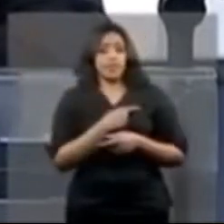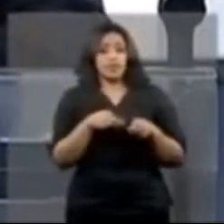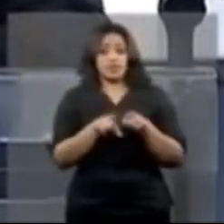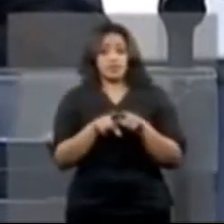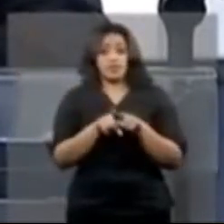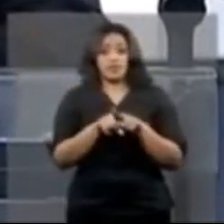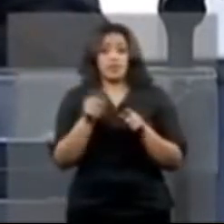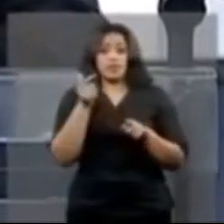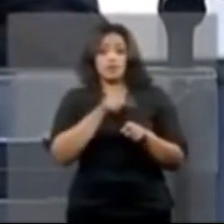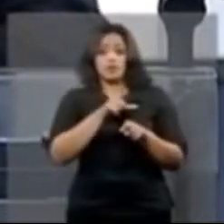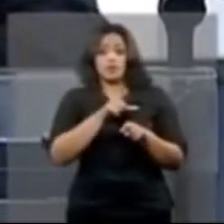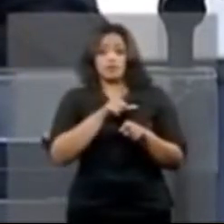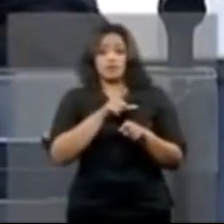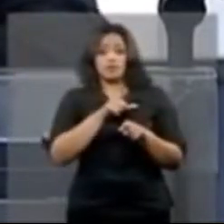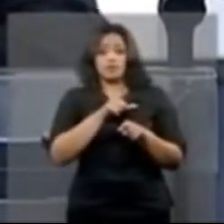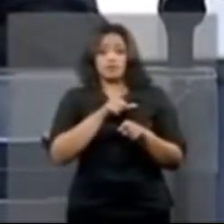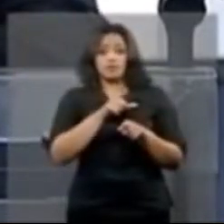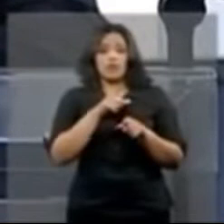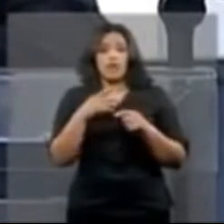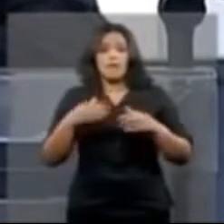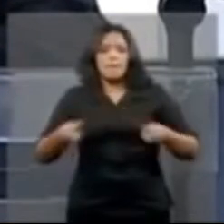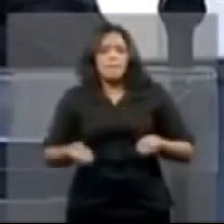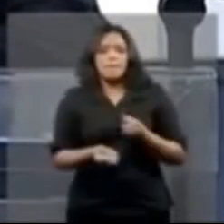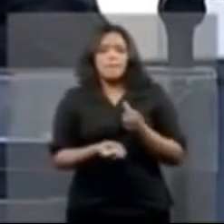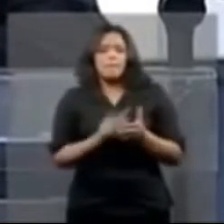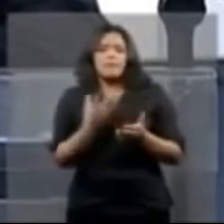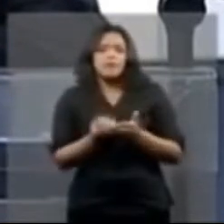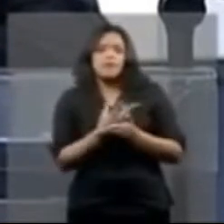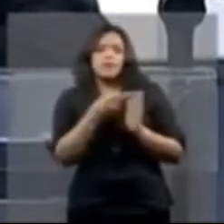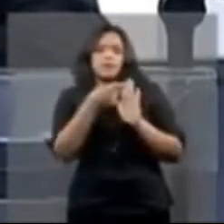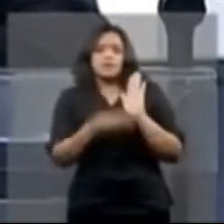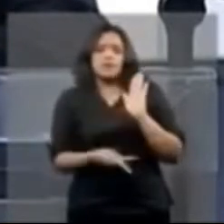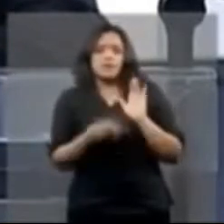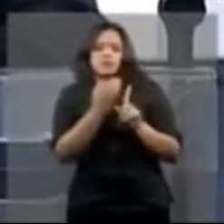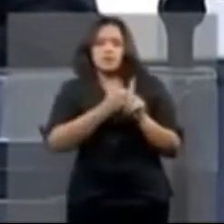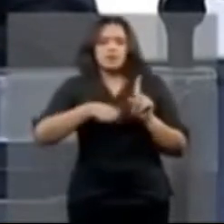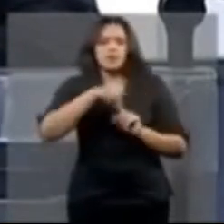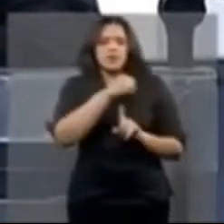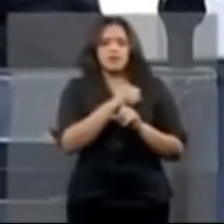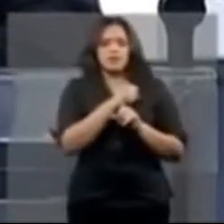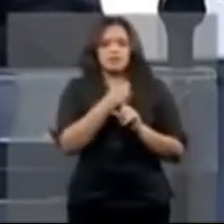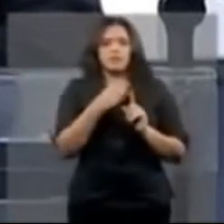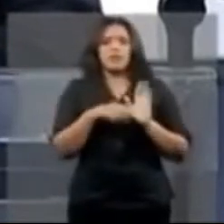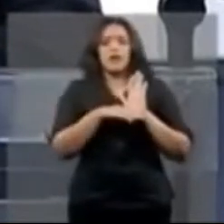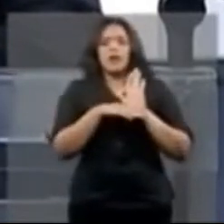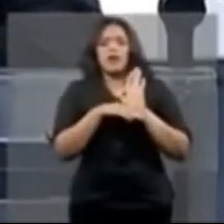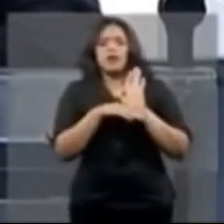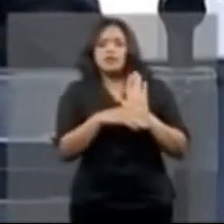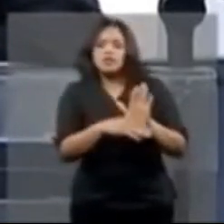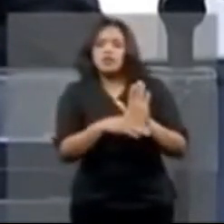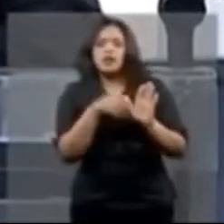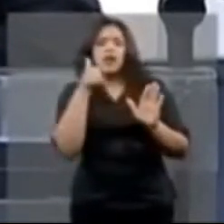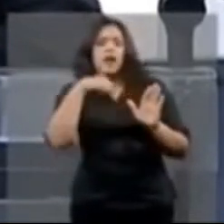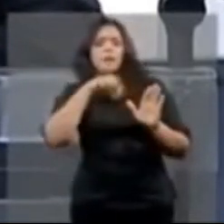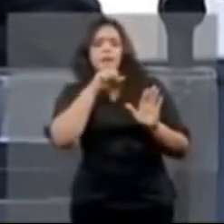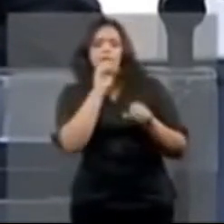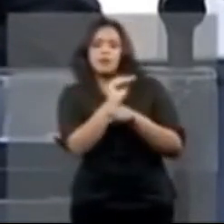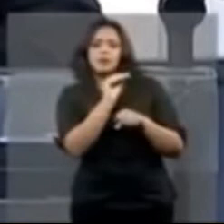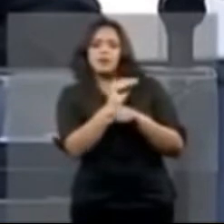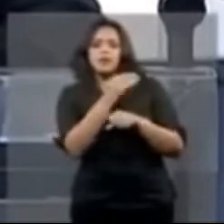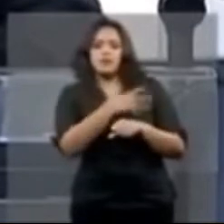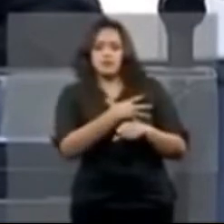somos capazes de produzir projetos sociais alternativos para ajudar as mães a gerar e cuidar dos seus